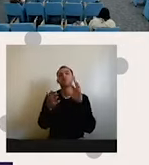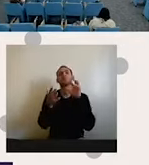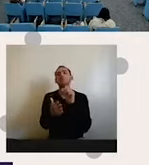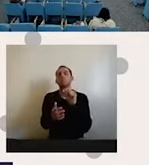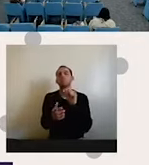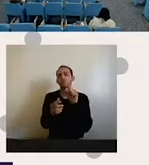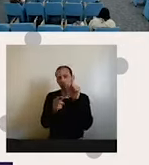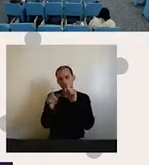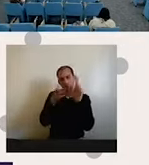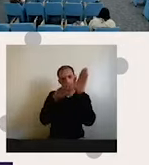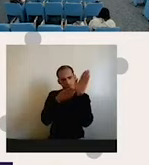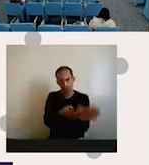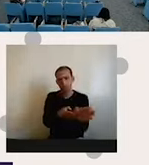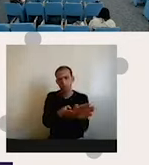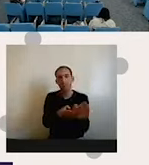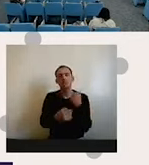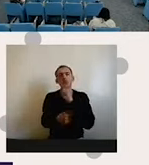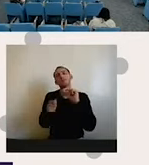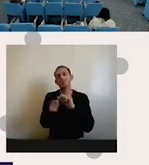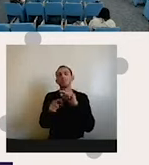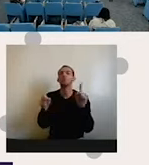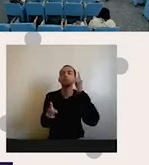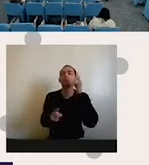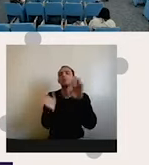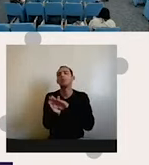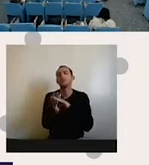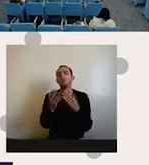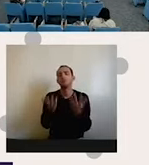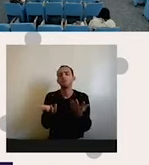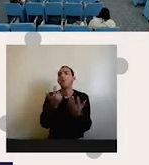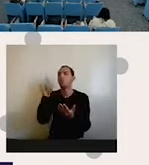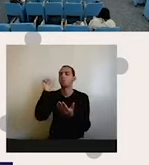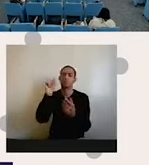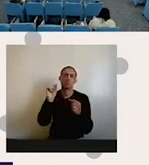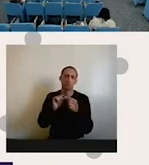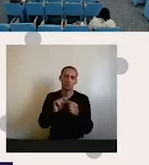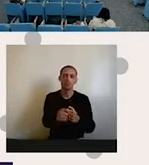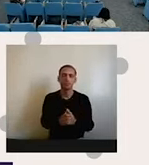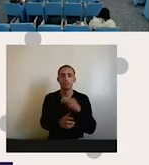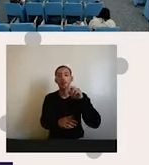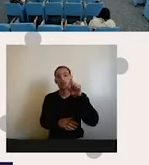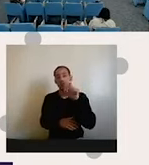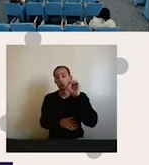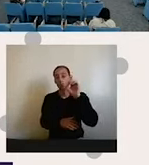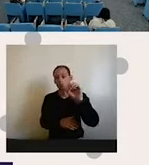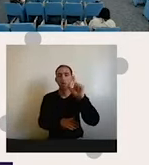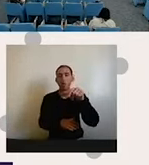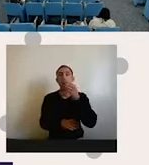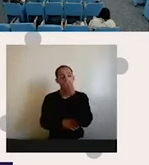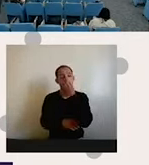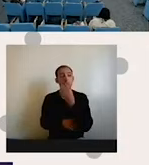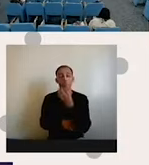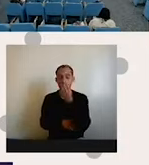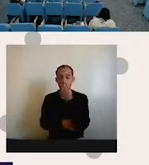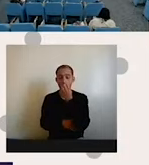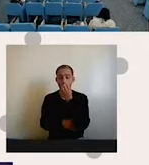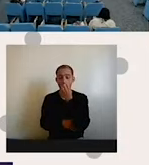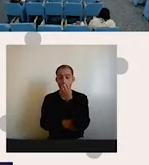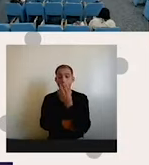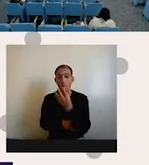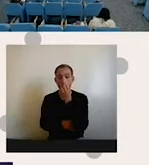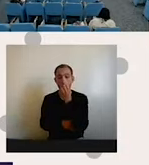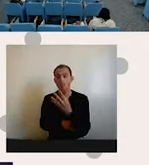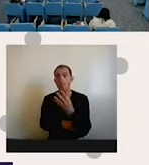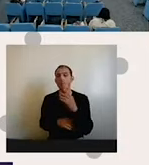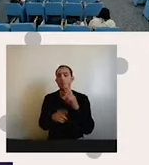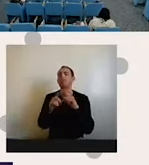fazer o nexo coletivo. Bom, reconhecimento e estudo dos riscos psicossociais não existe.